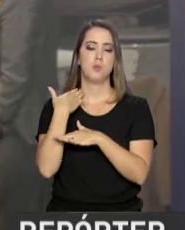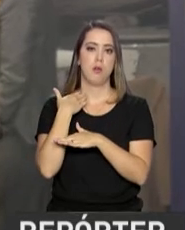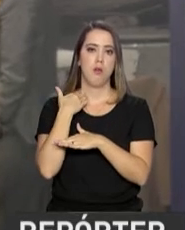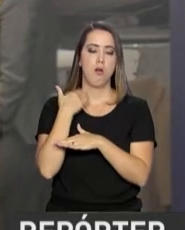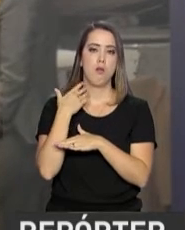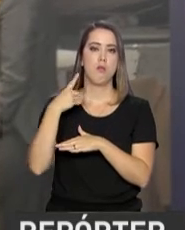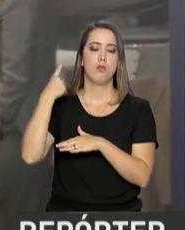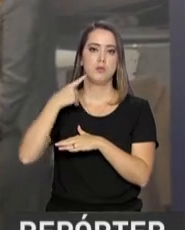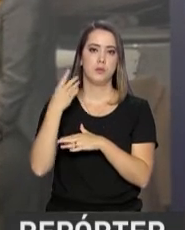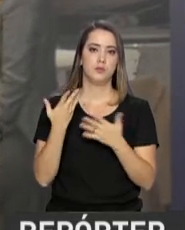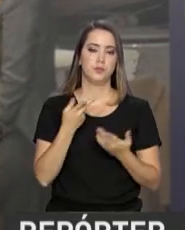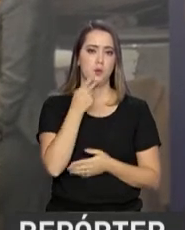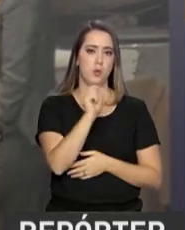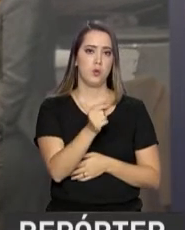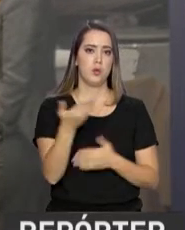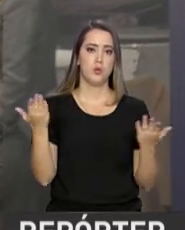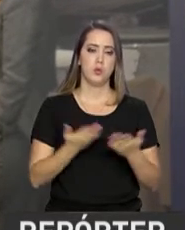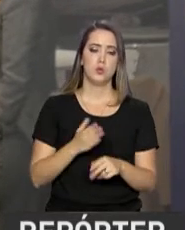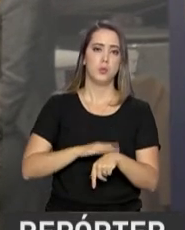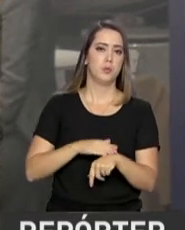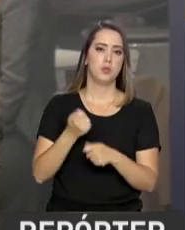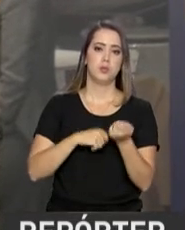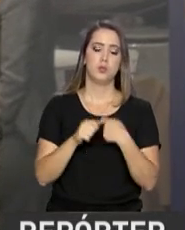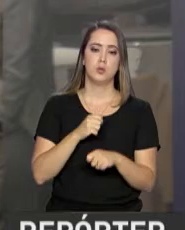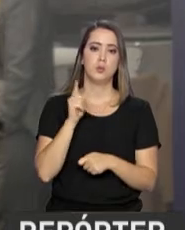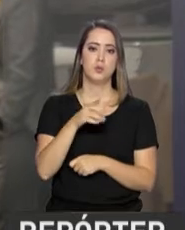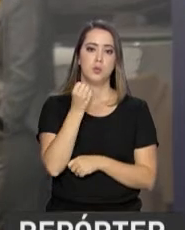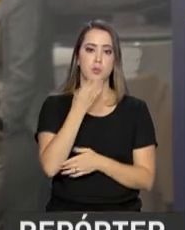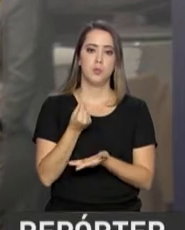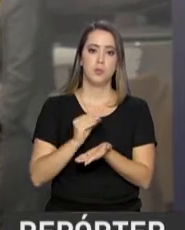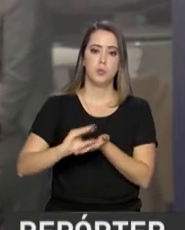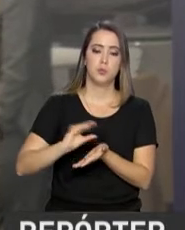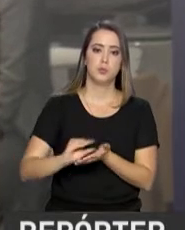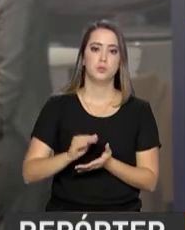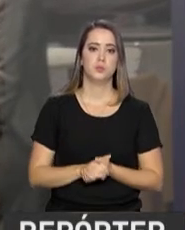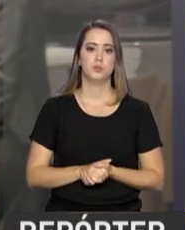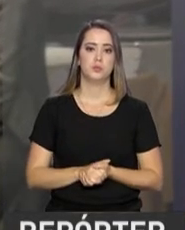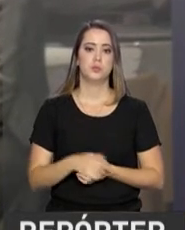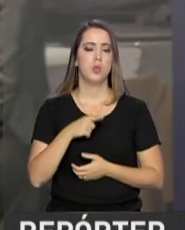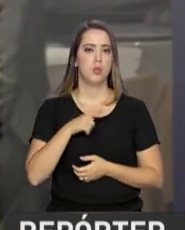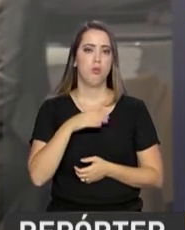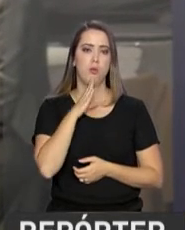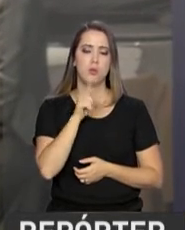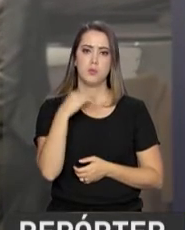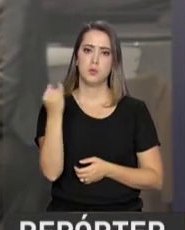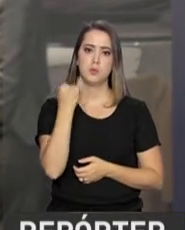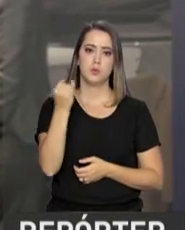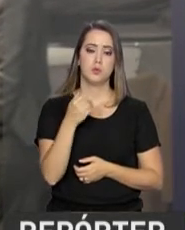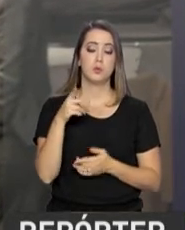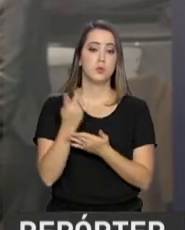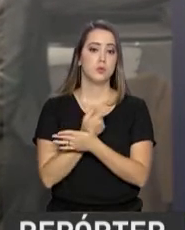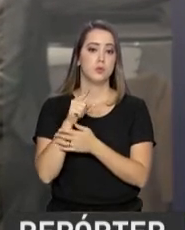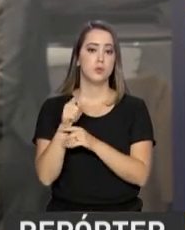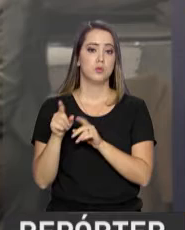atual situação econômica do Brasil favorece os investimentos. Há um reconhecimento muito forte do que ha feito